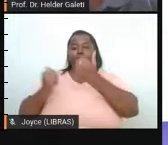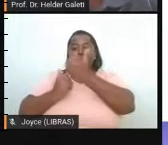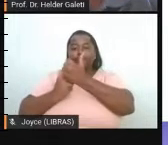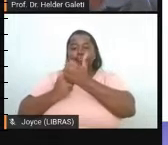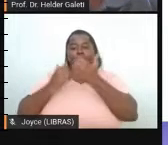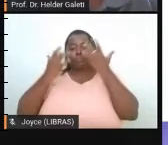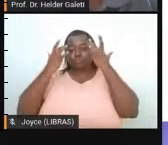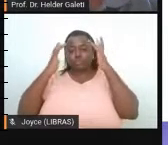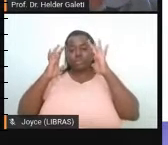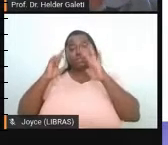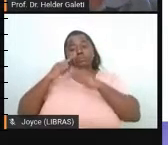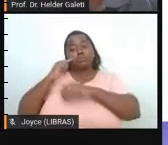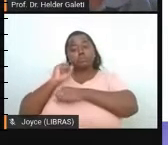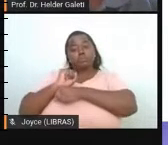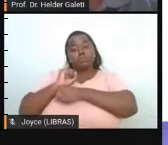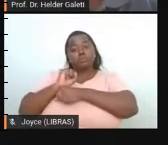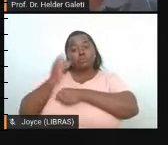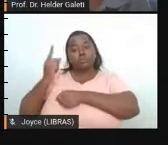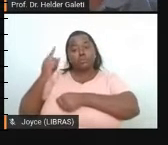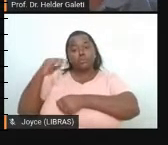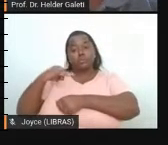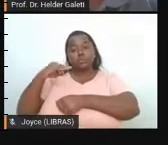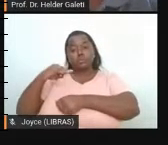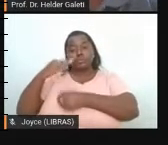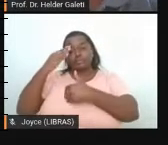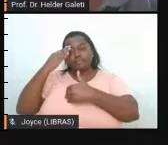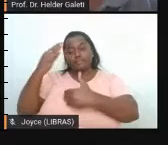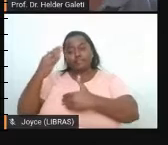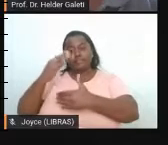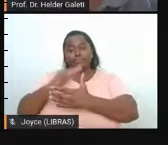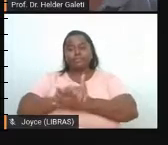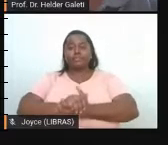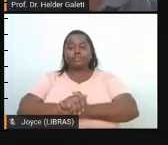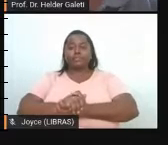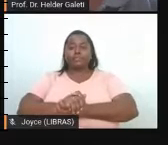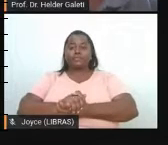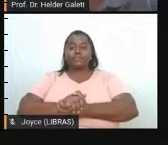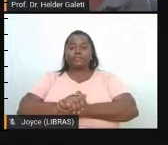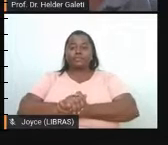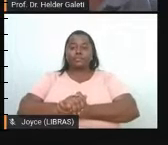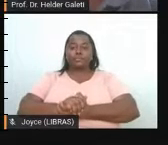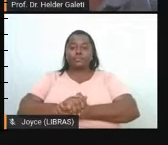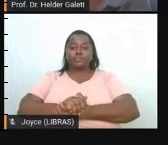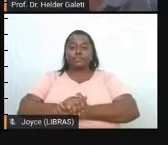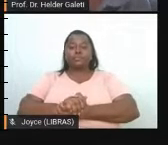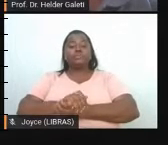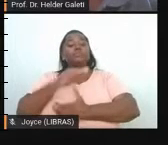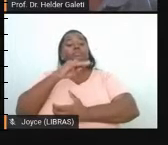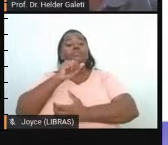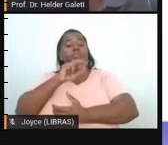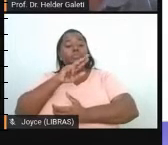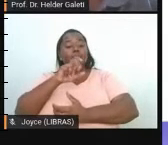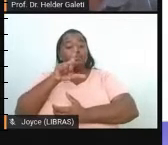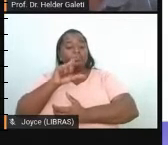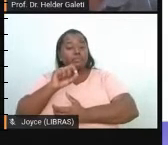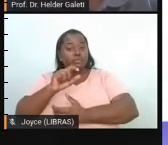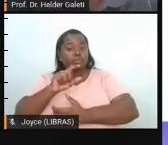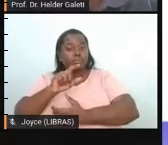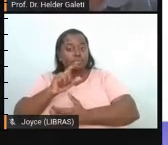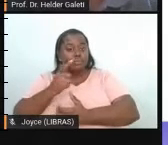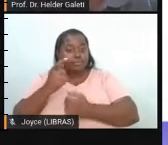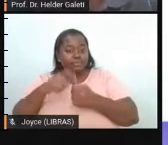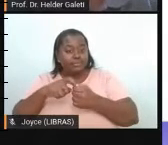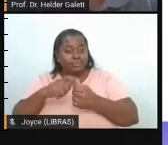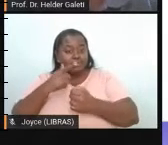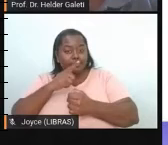pedimos um minutinho só, tá? Obrigado. Marcelo? Oi. Oi, Vamos pode lá. continuar.